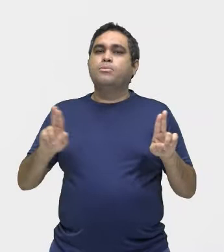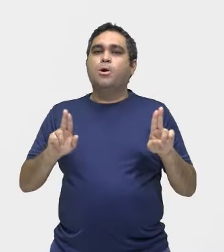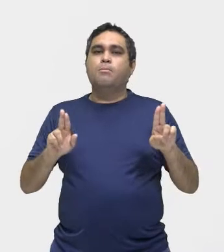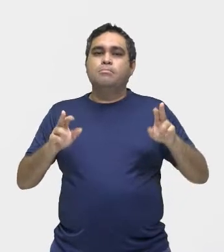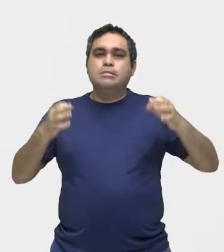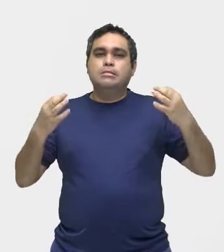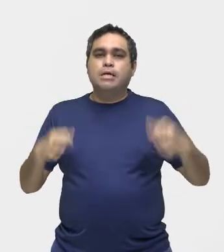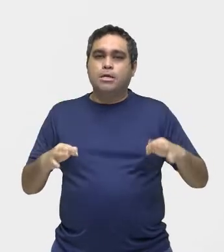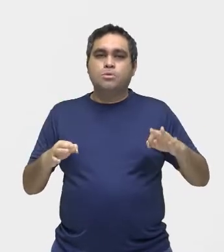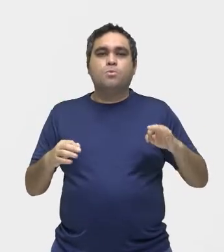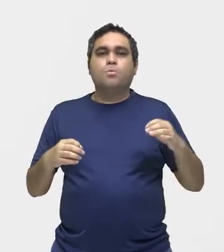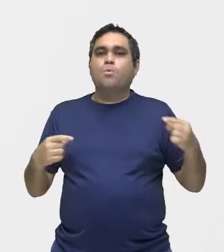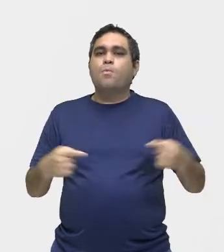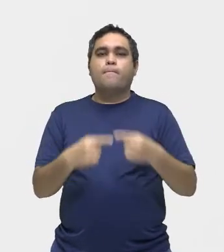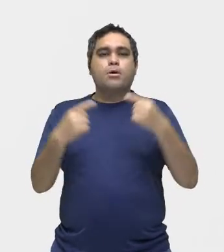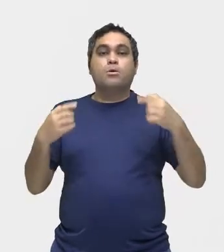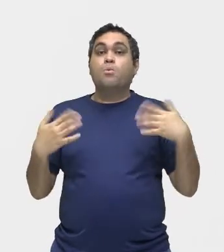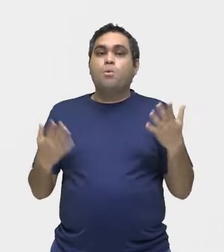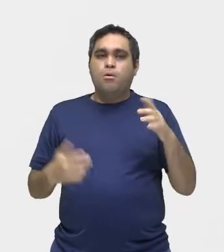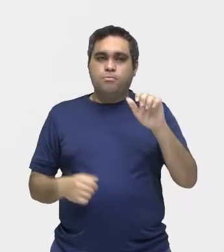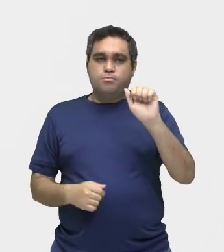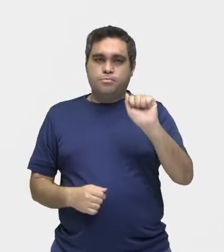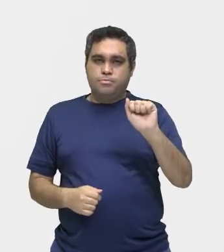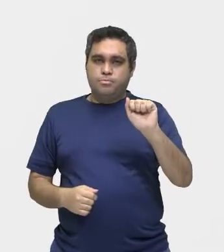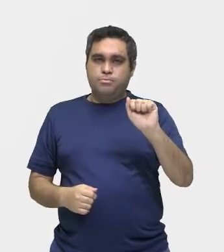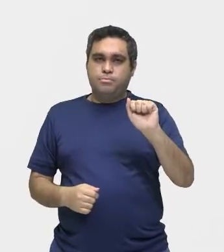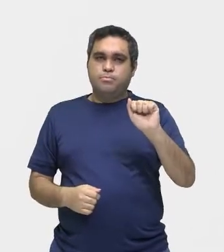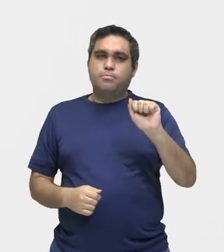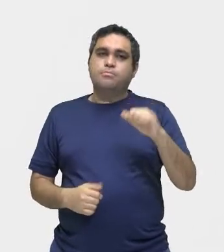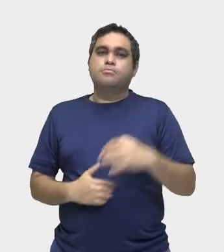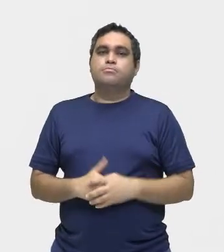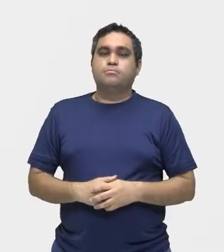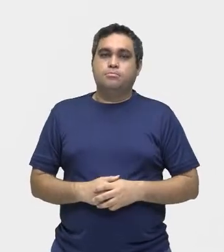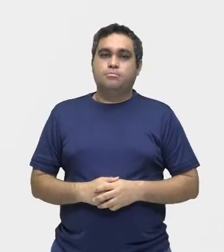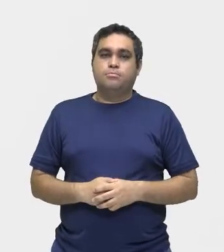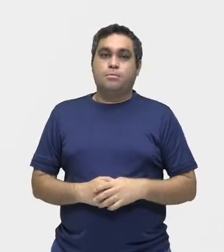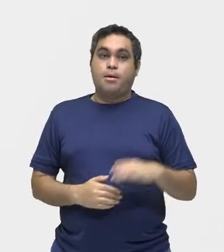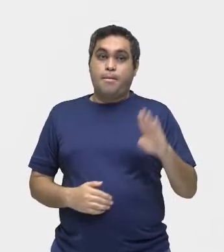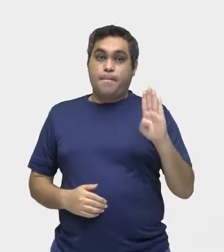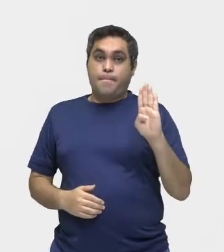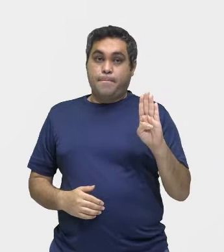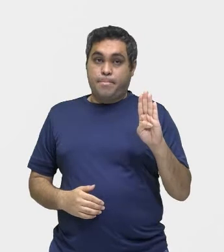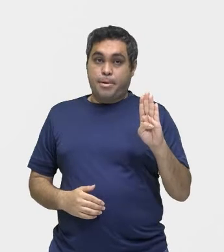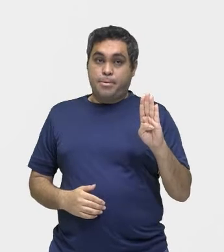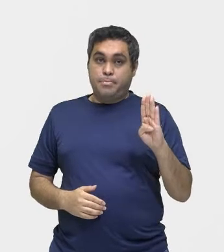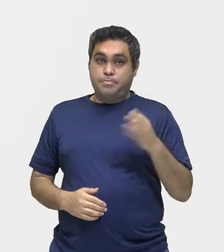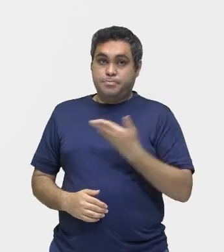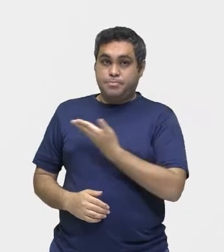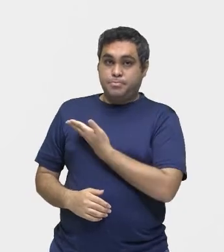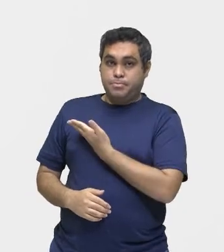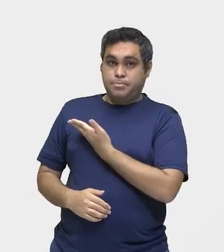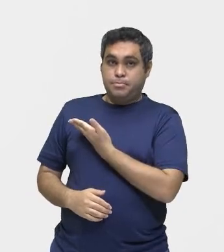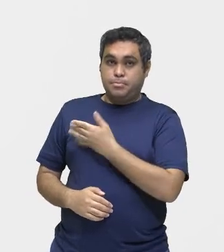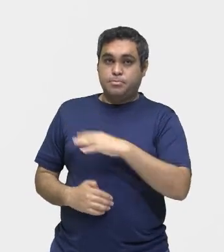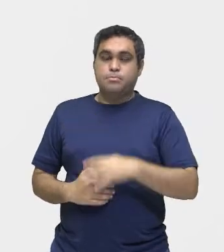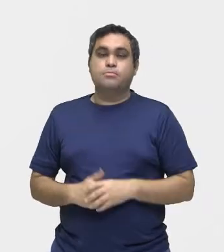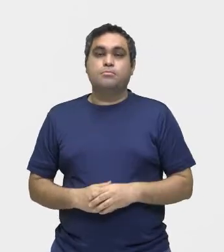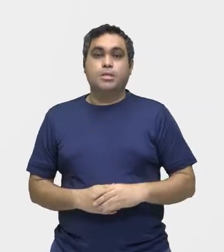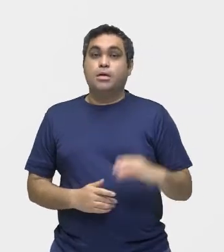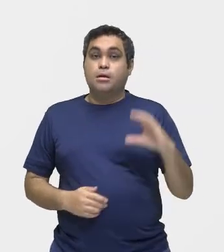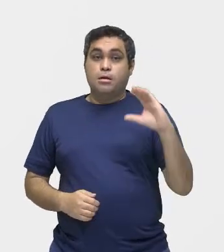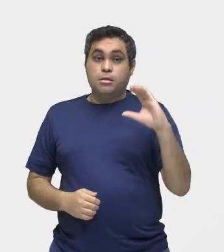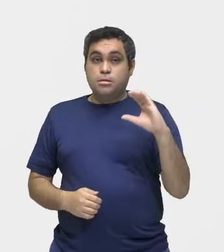são: letra A, retângulo e isósceles; letra B, retângulo e